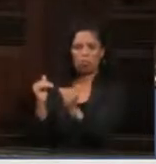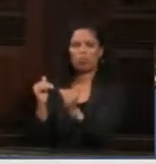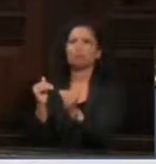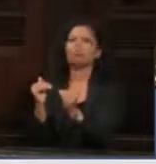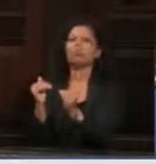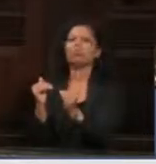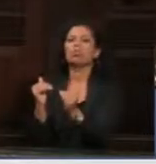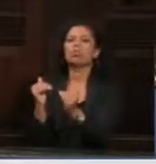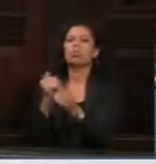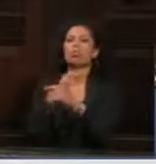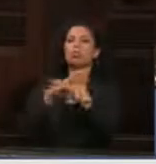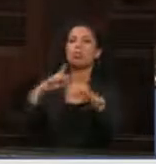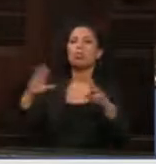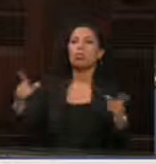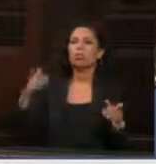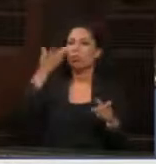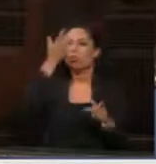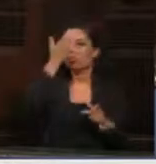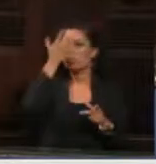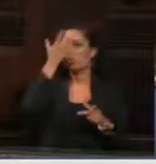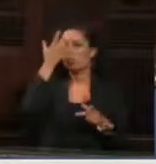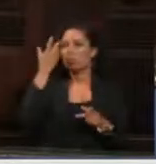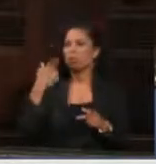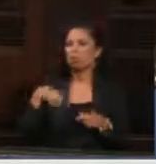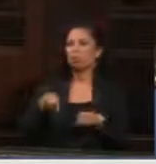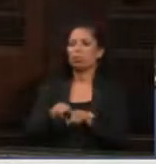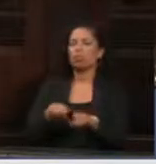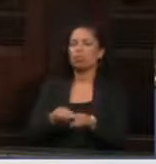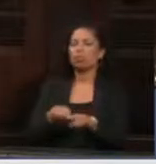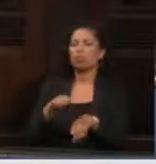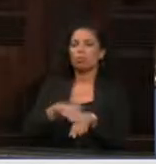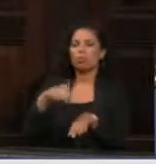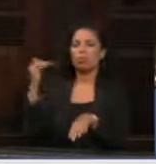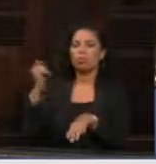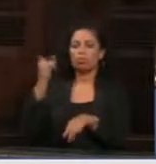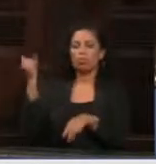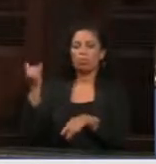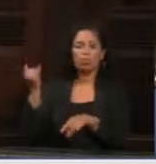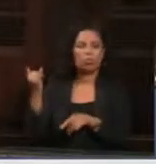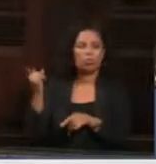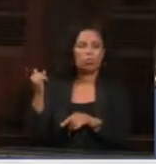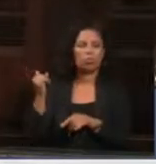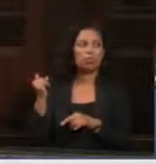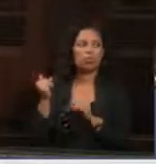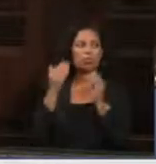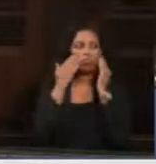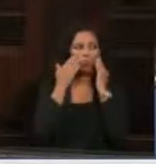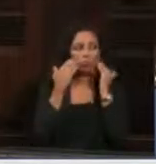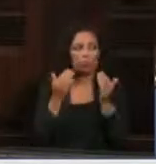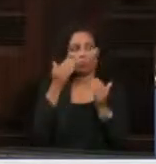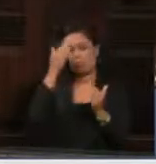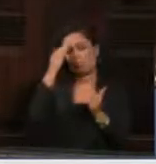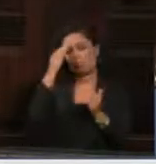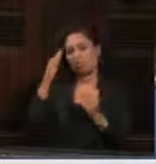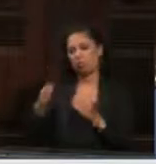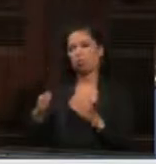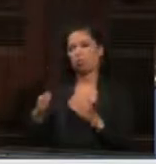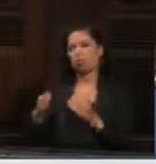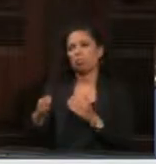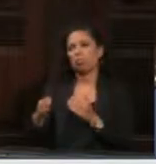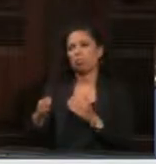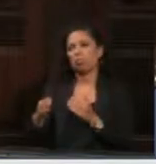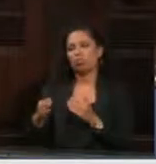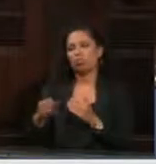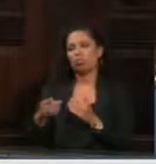diferença de pensamento e sobretudo tendo referência principal nos